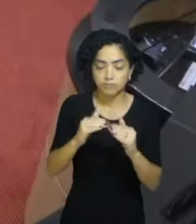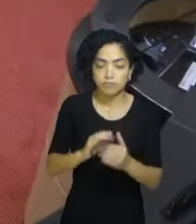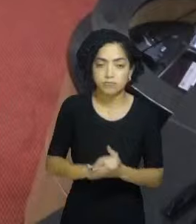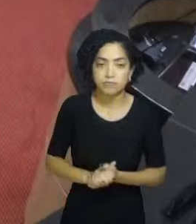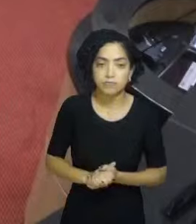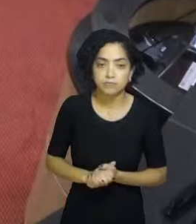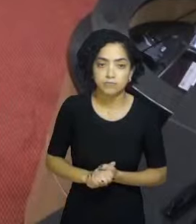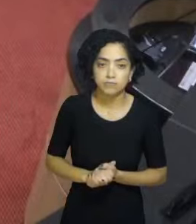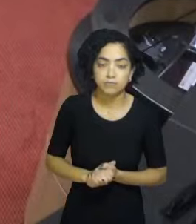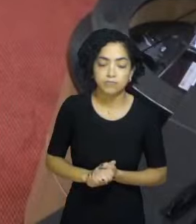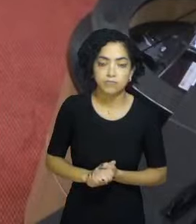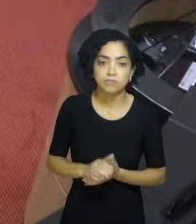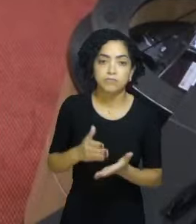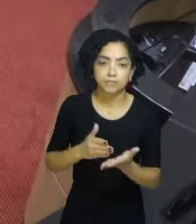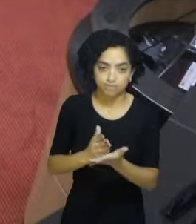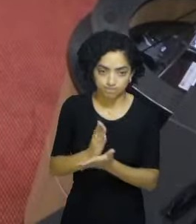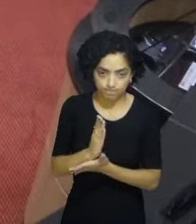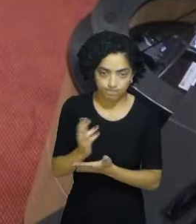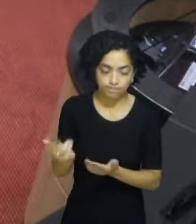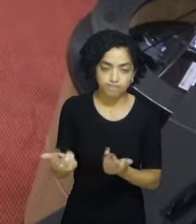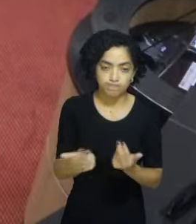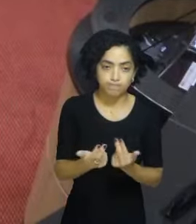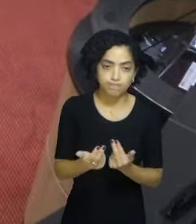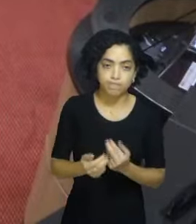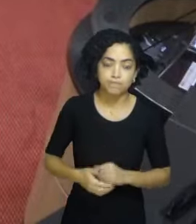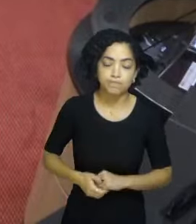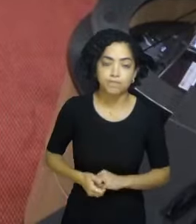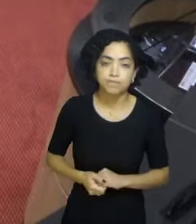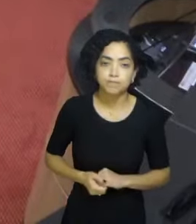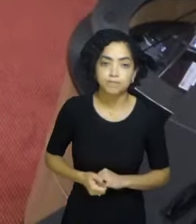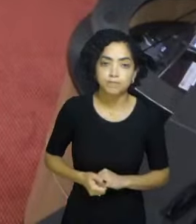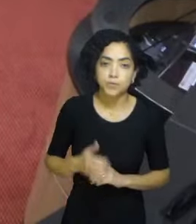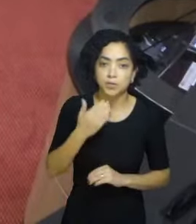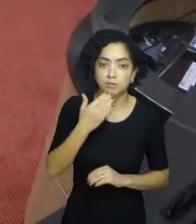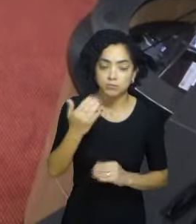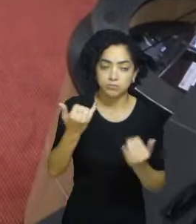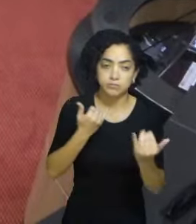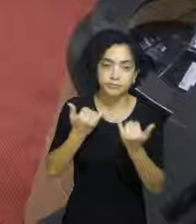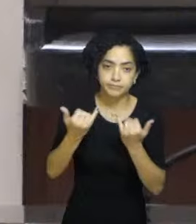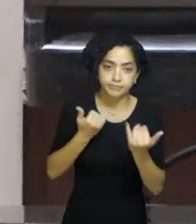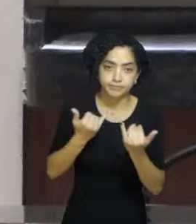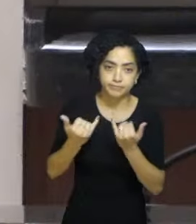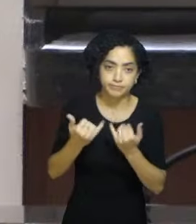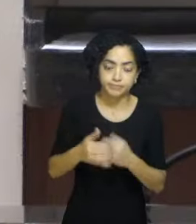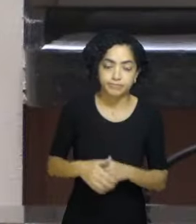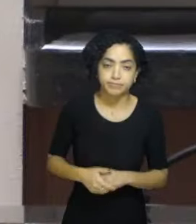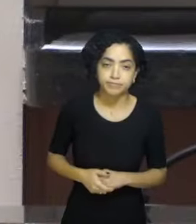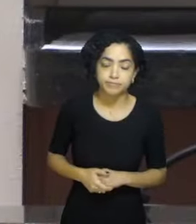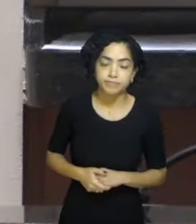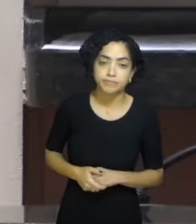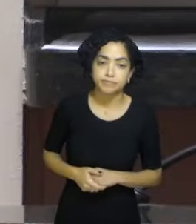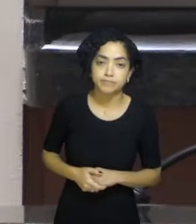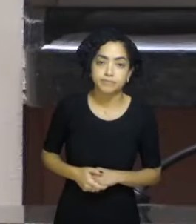encontram. Aprovado por unanimidade. Pedidos de informação.